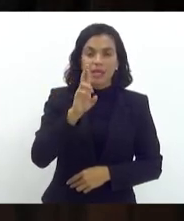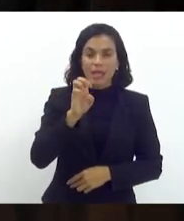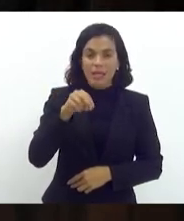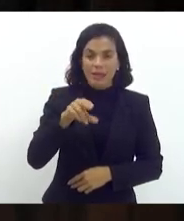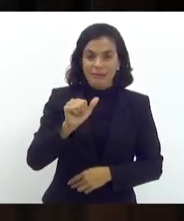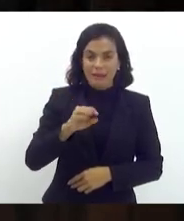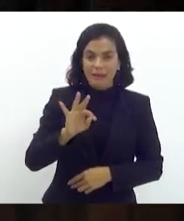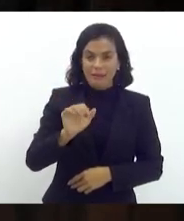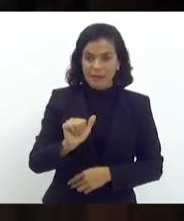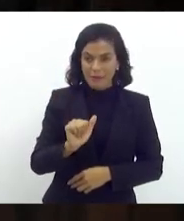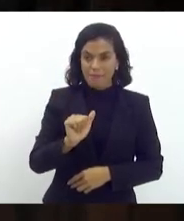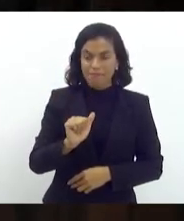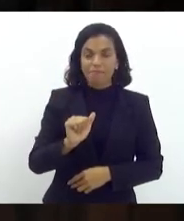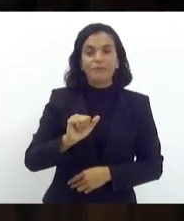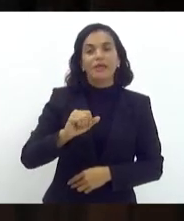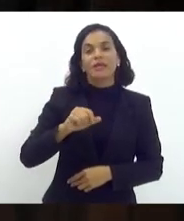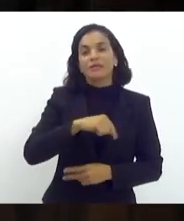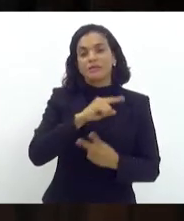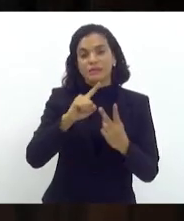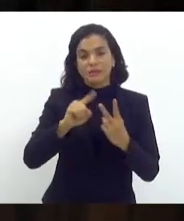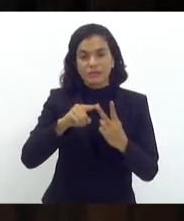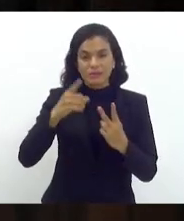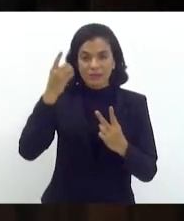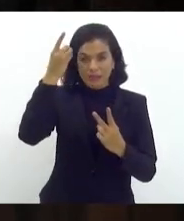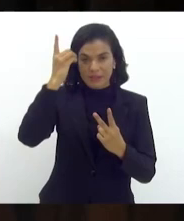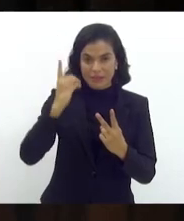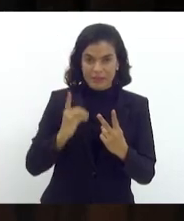prepara deputada Dani Balbi